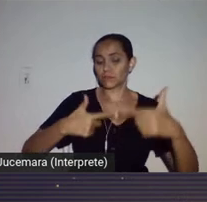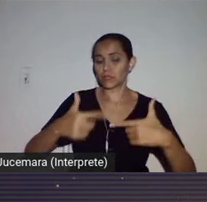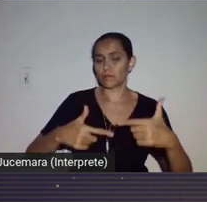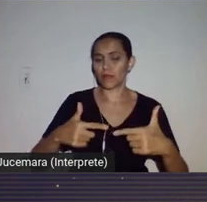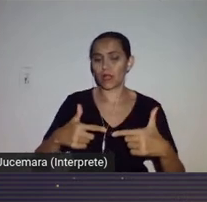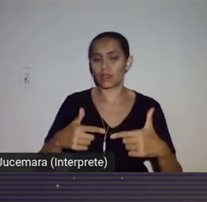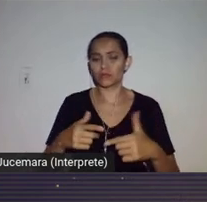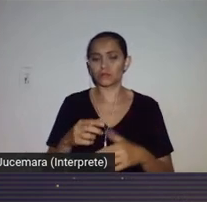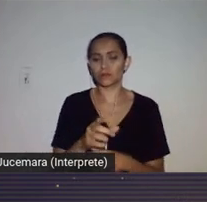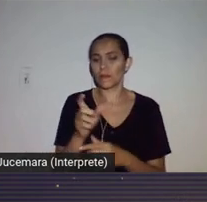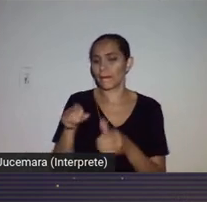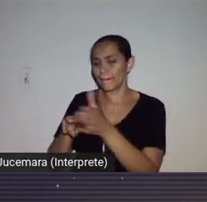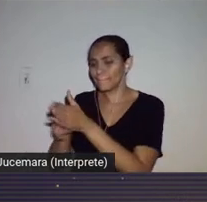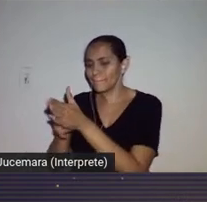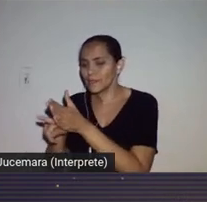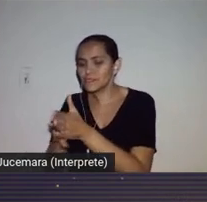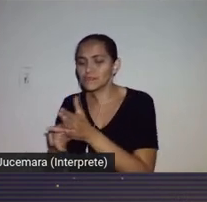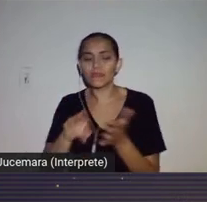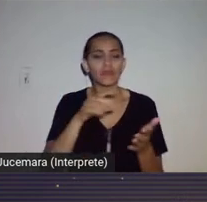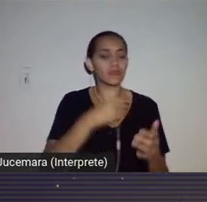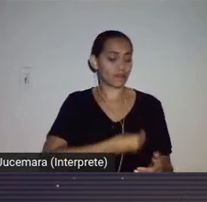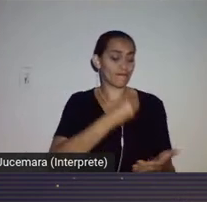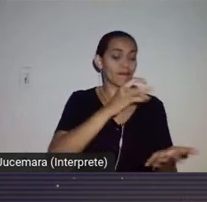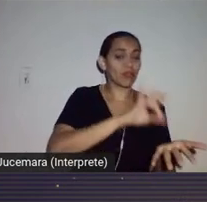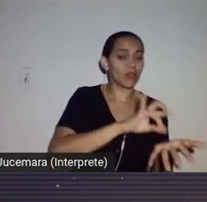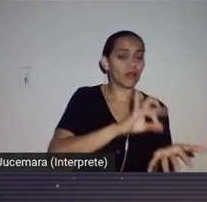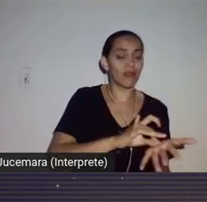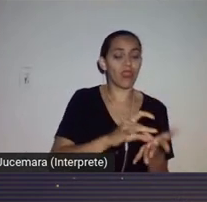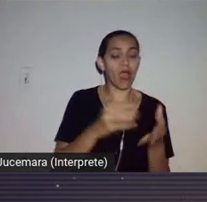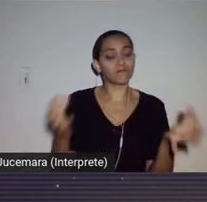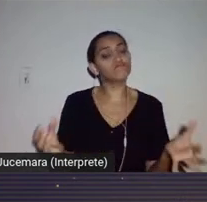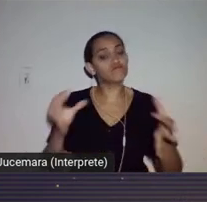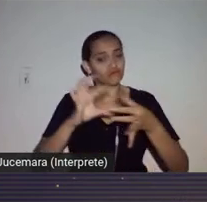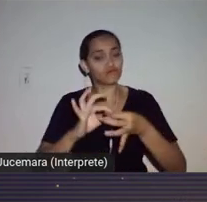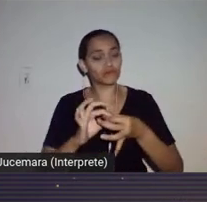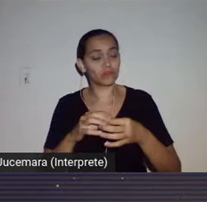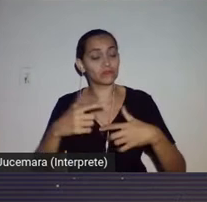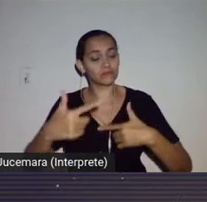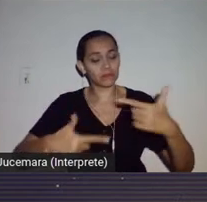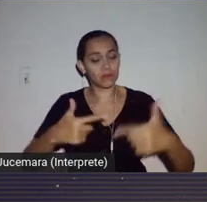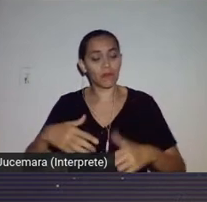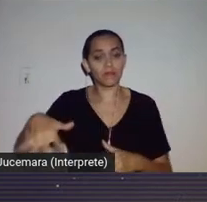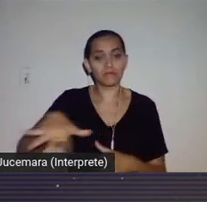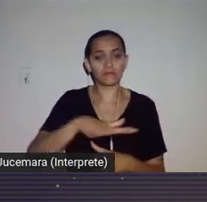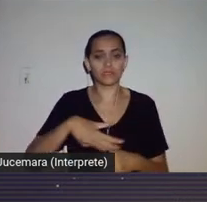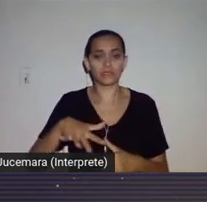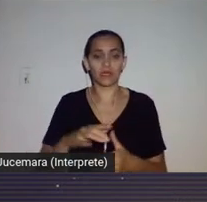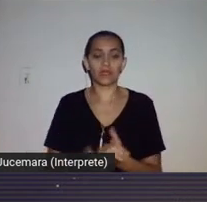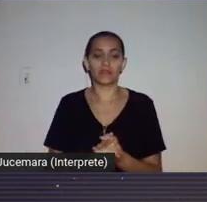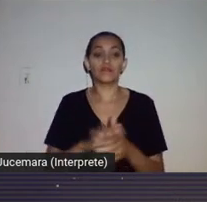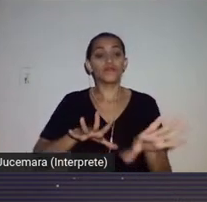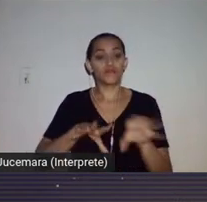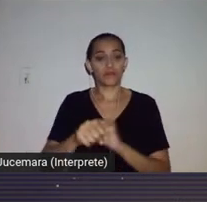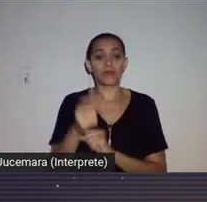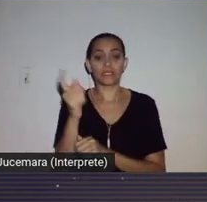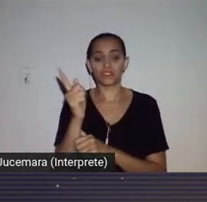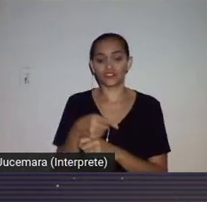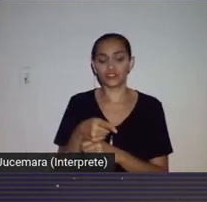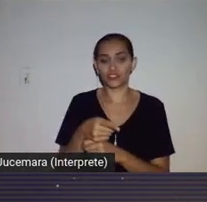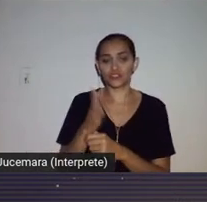mundo real. Eu me formei em ciência da computação, como o João falou, pela Universidade Federal de Campina Grande, em